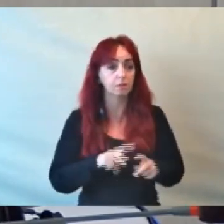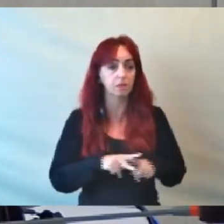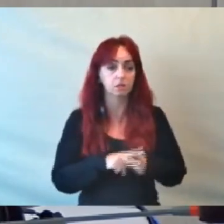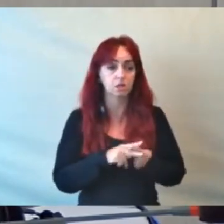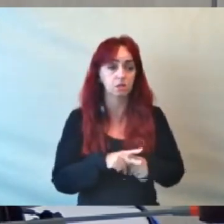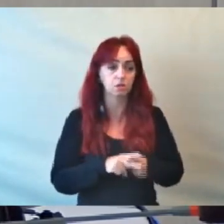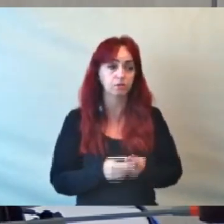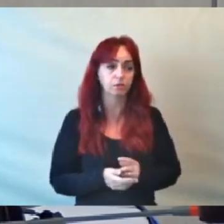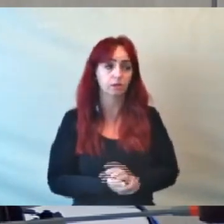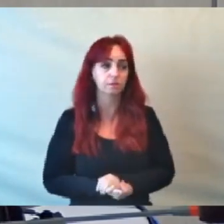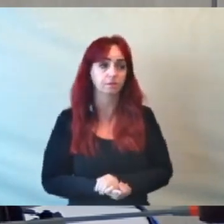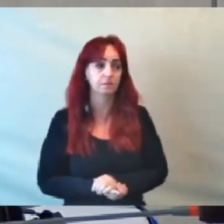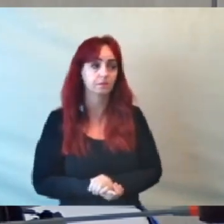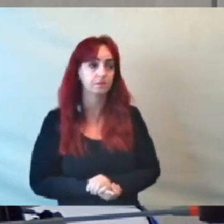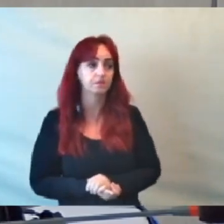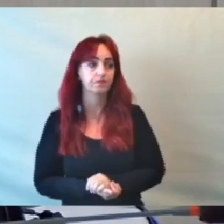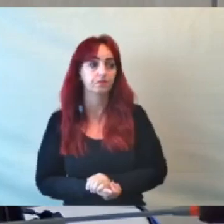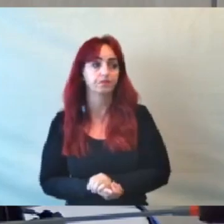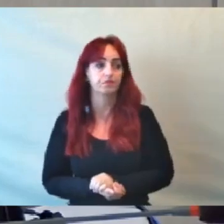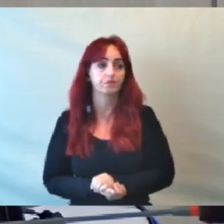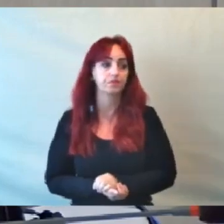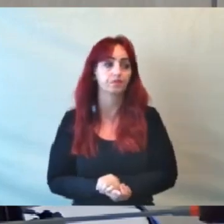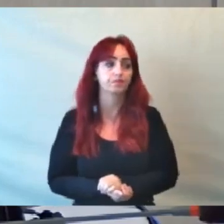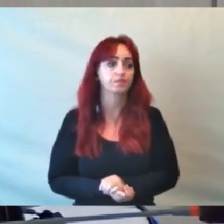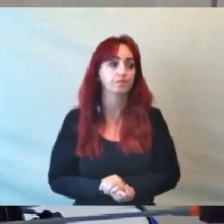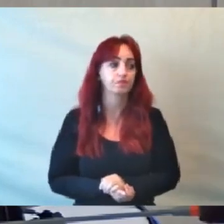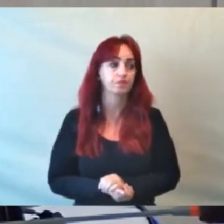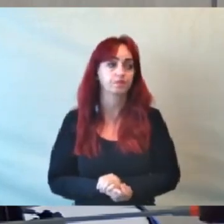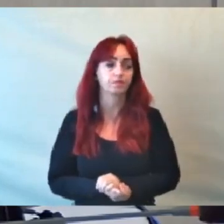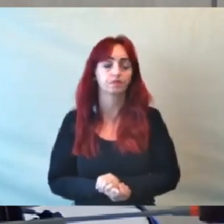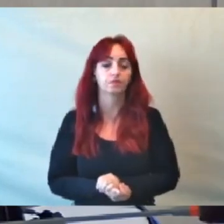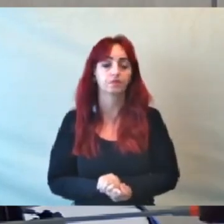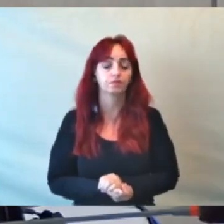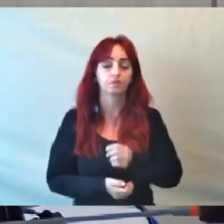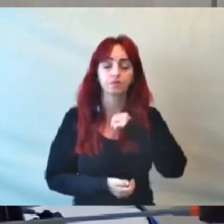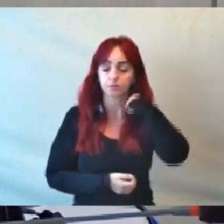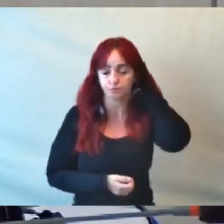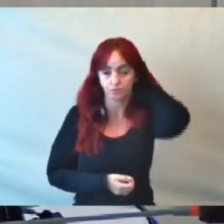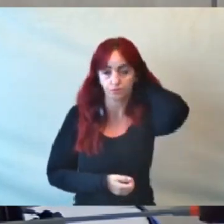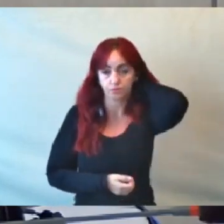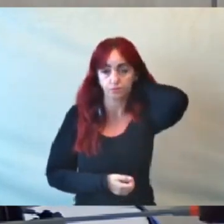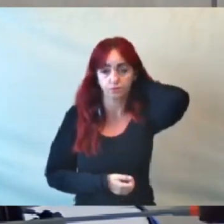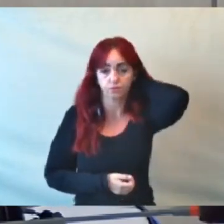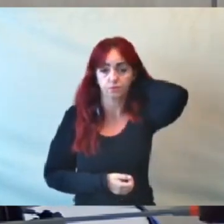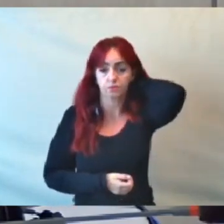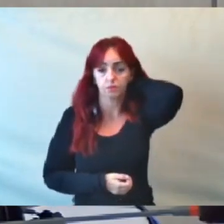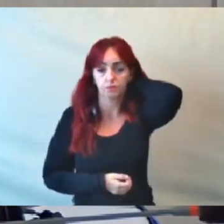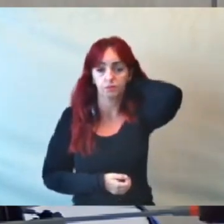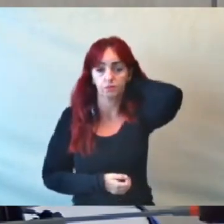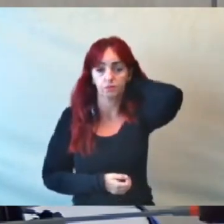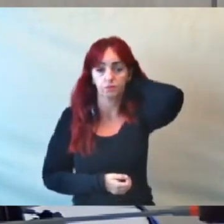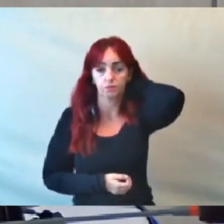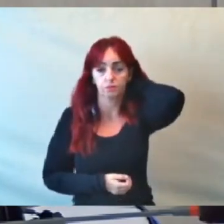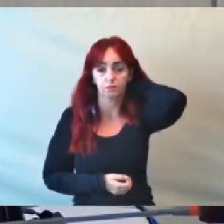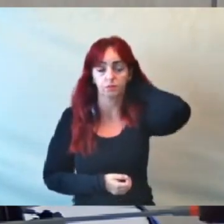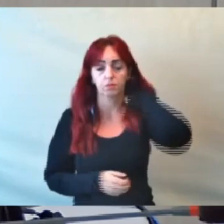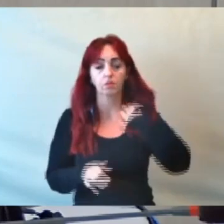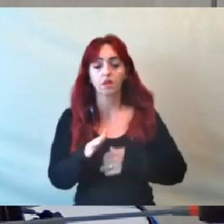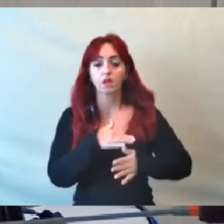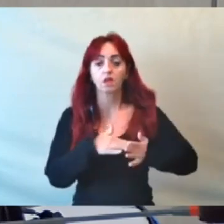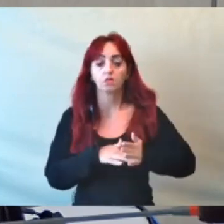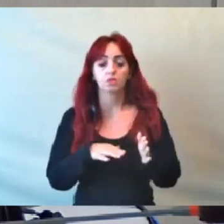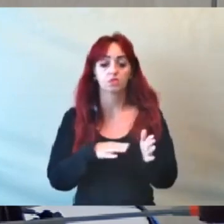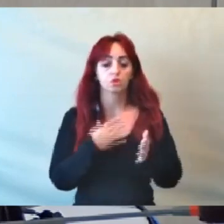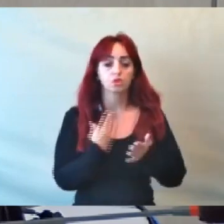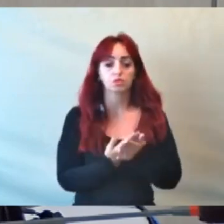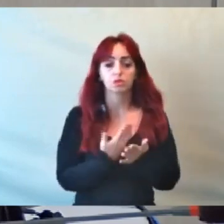também nosso, por todos os estudos nessa CPI, né, apesar de não termos chegado à Câmara